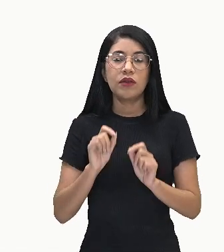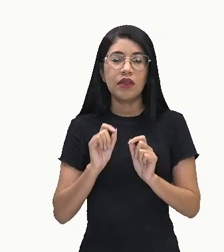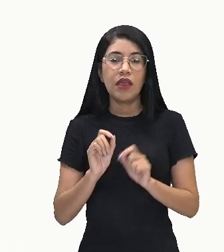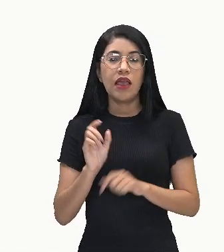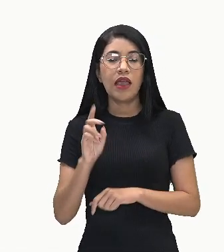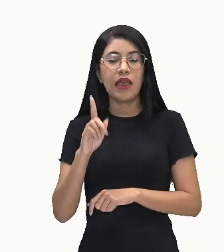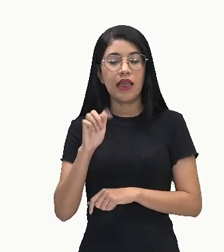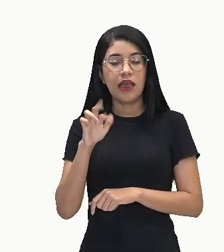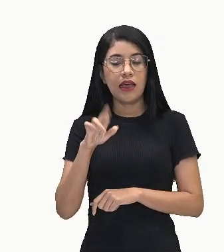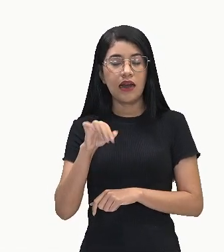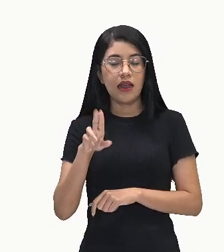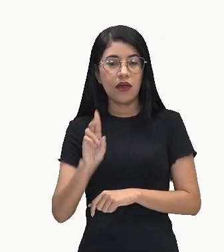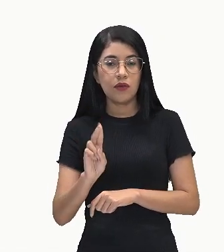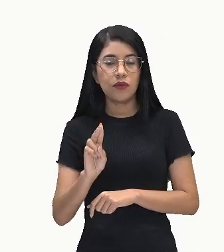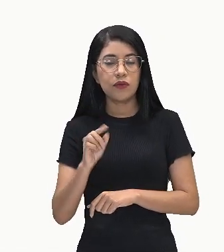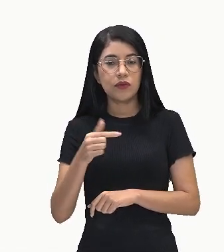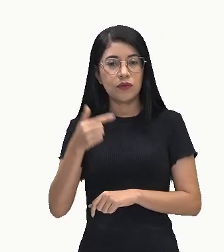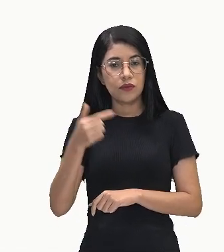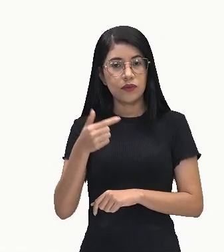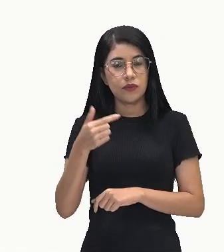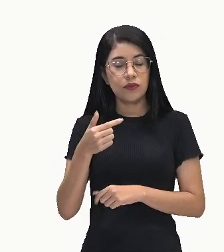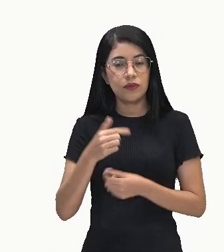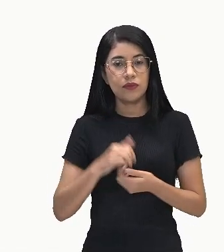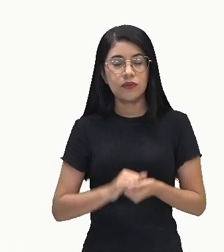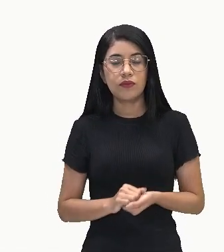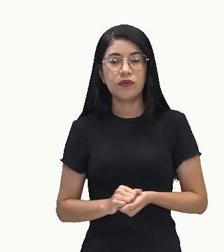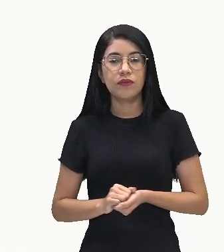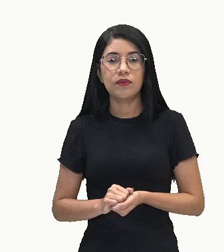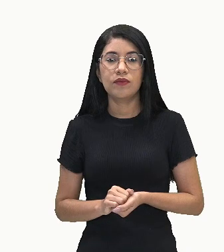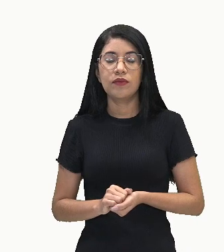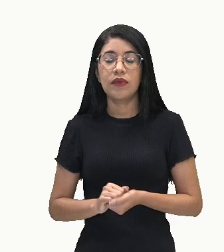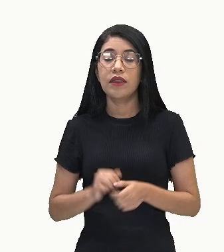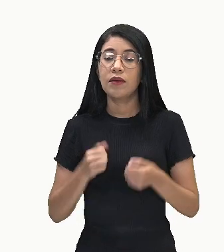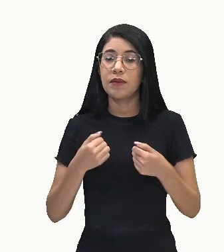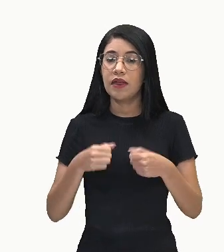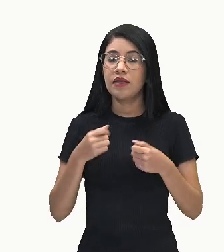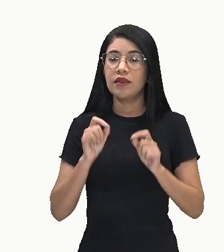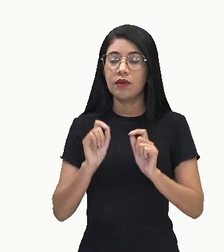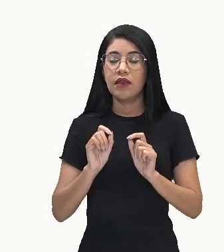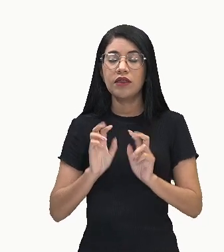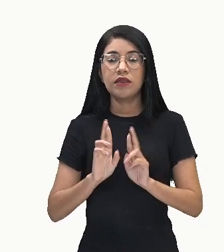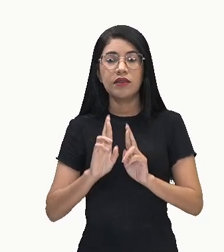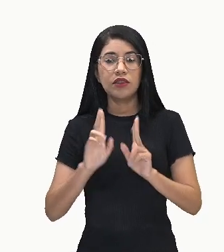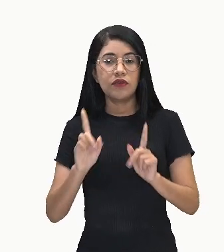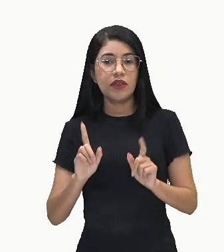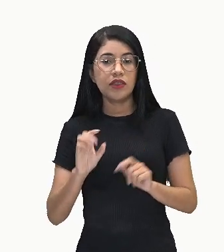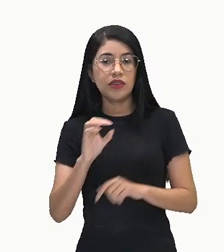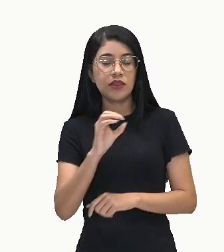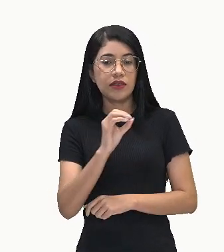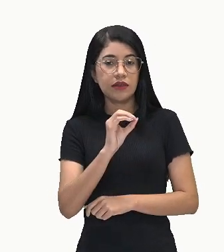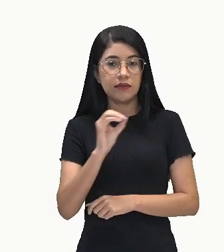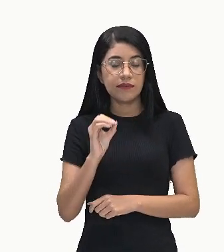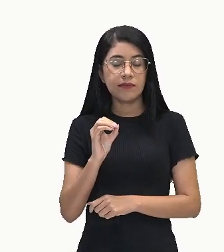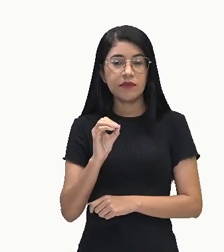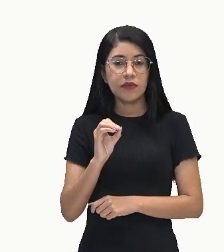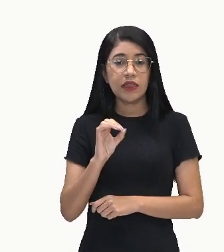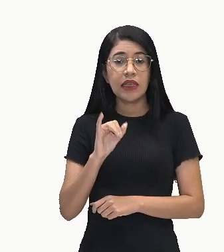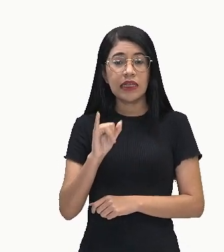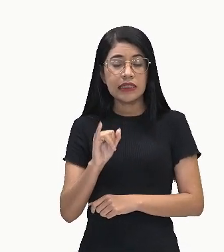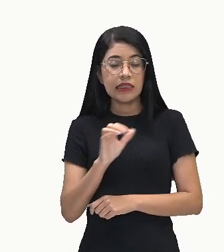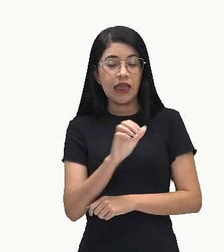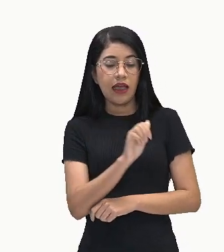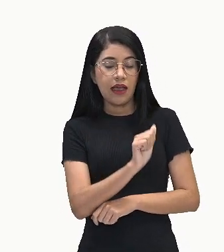grau 2. Então, necessariamente, ele tem que ser diferente de zero. Por quê? Porque se A fosse